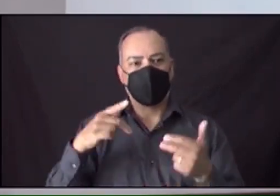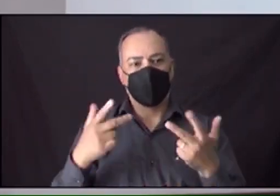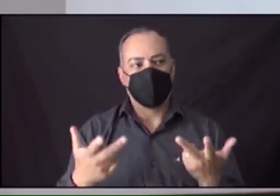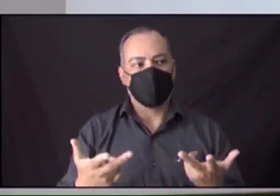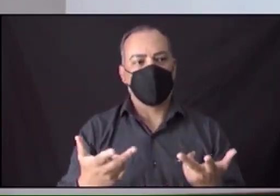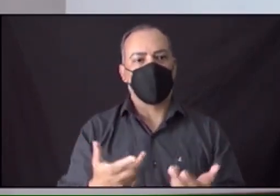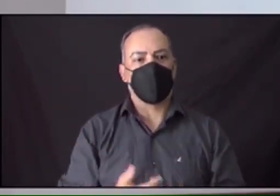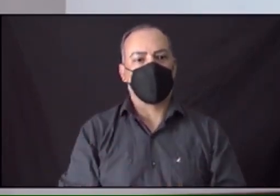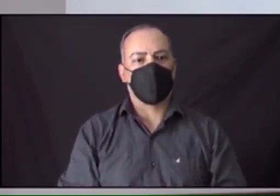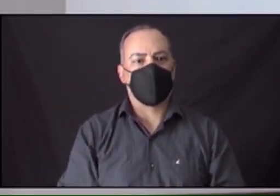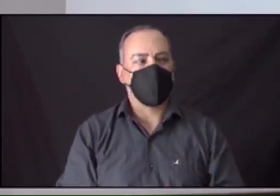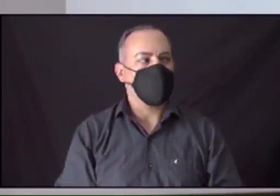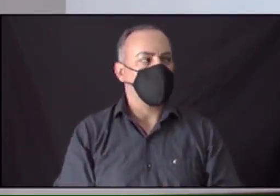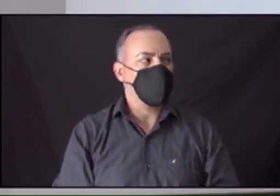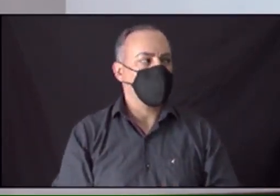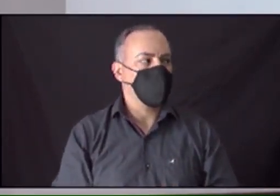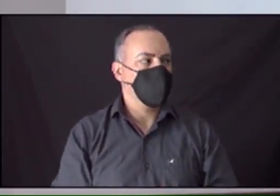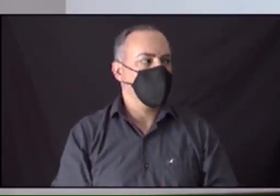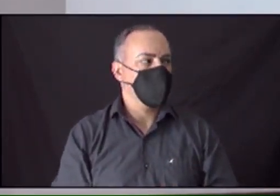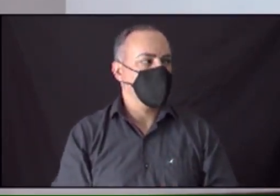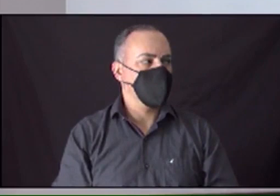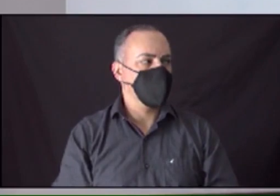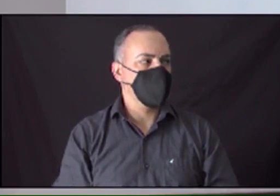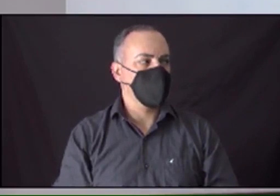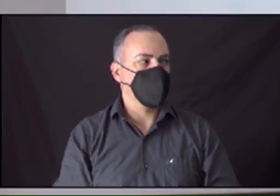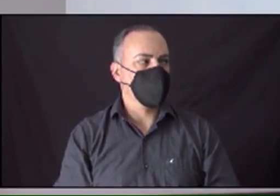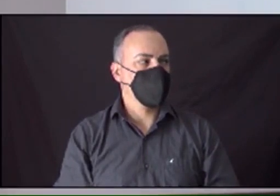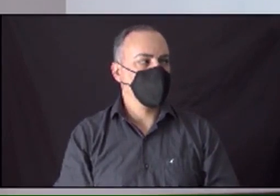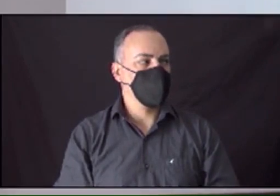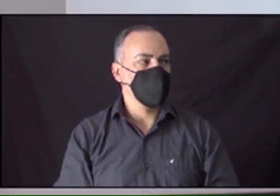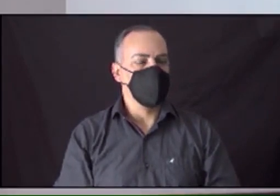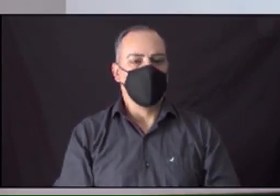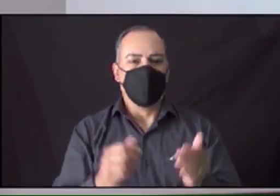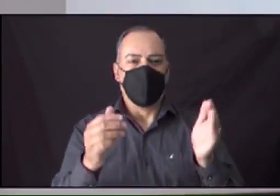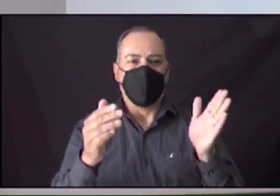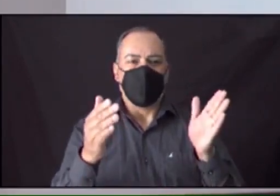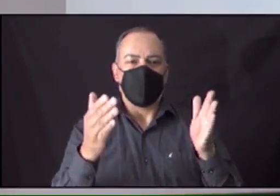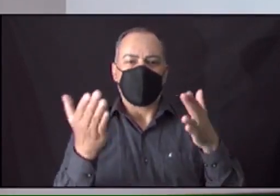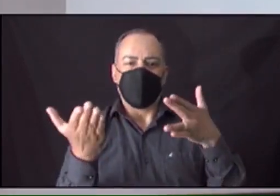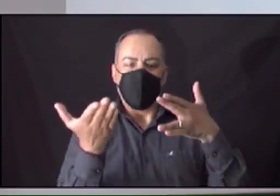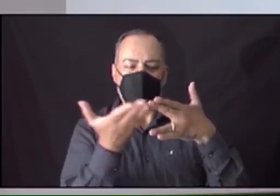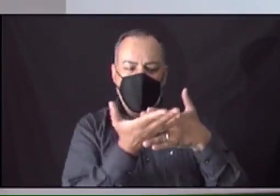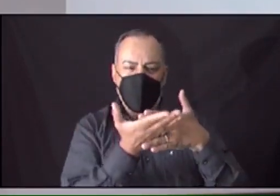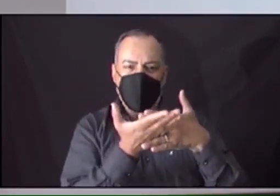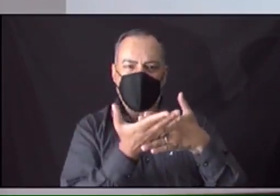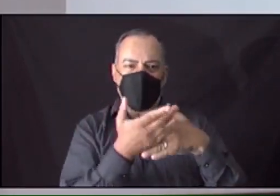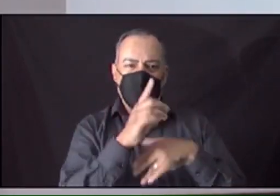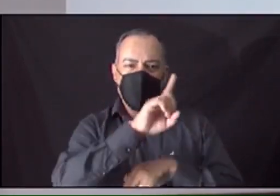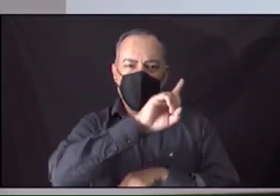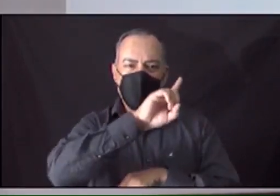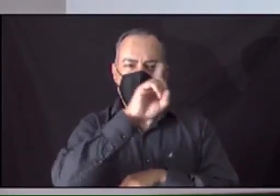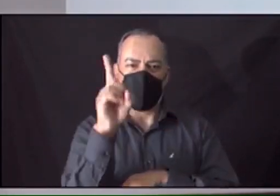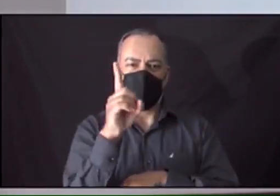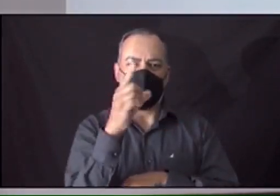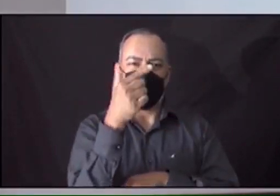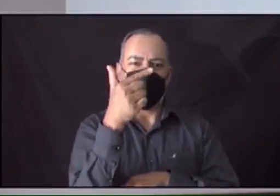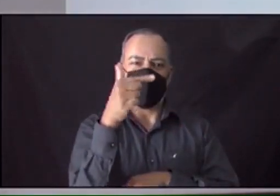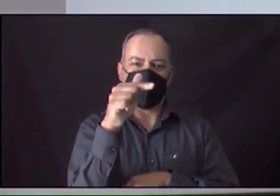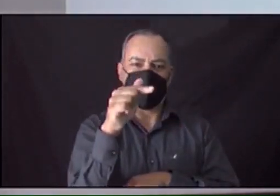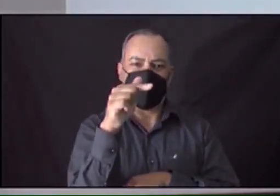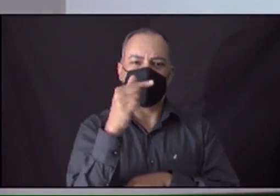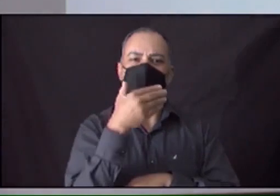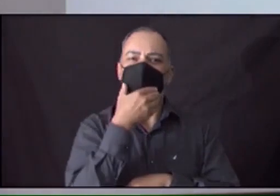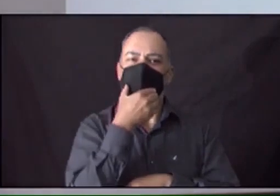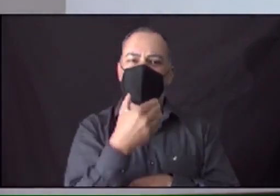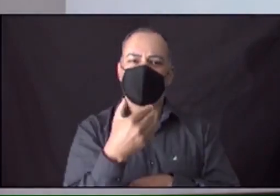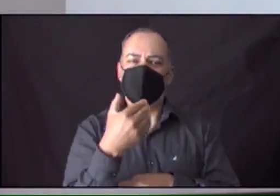provavelmente a mesma definição. Com o intervalo ali, que foi do dia 27 de